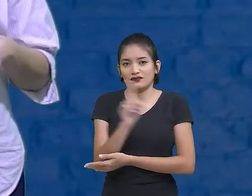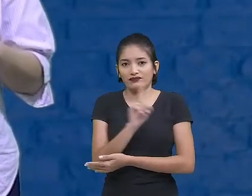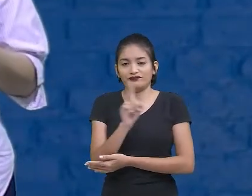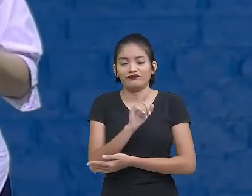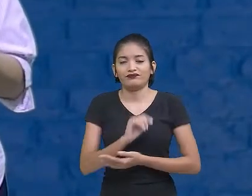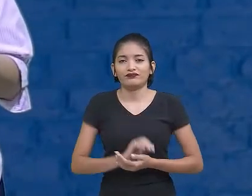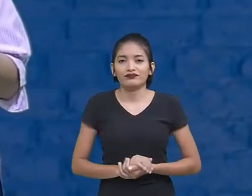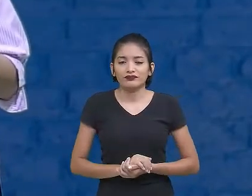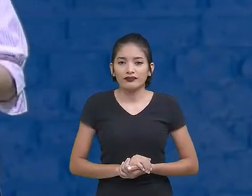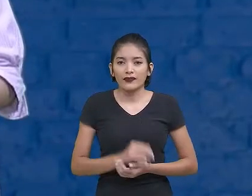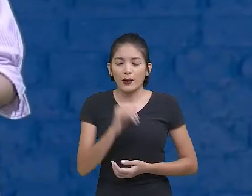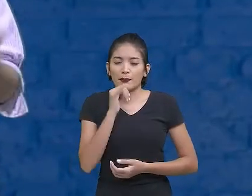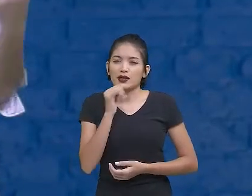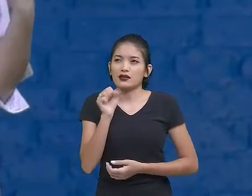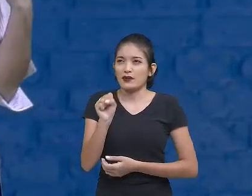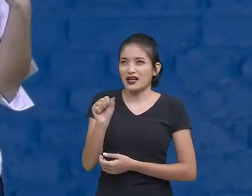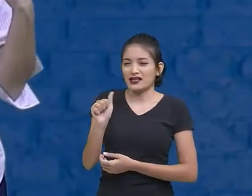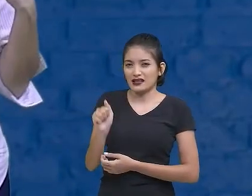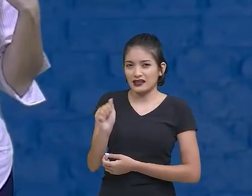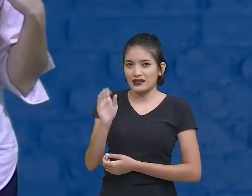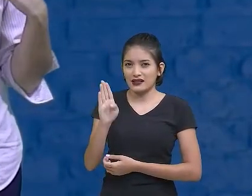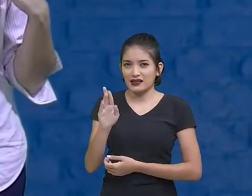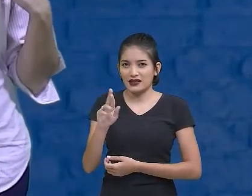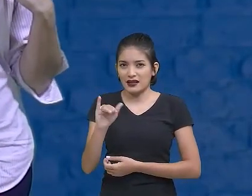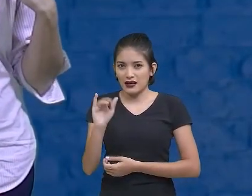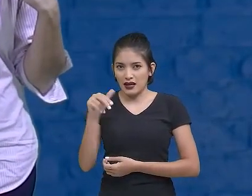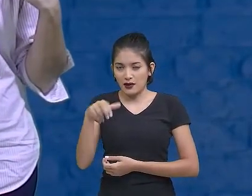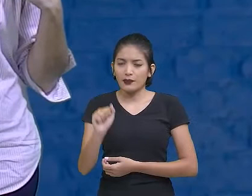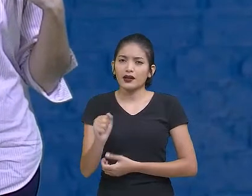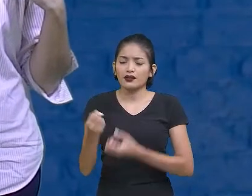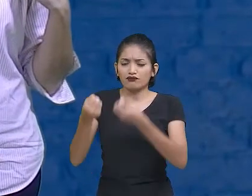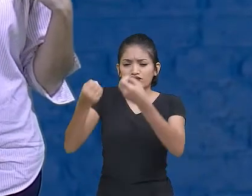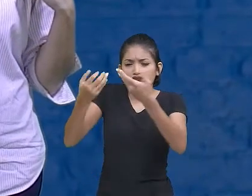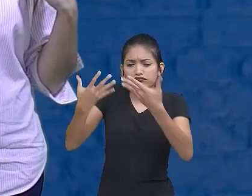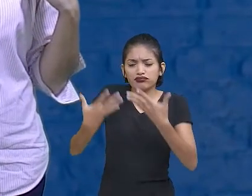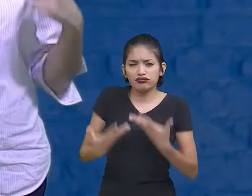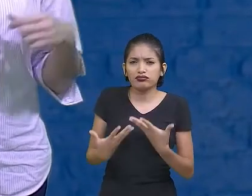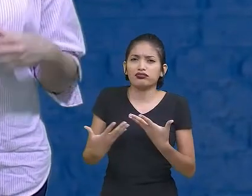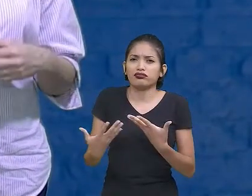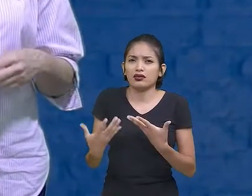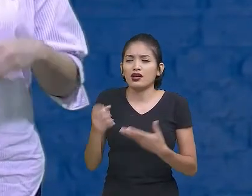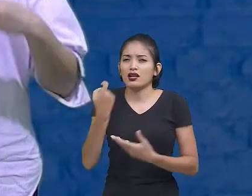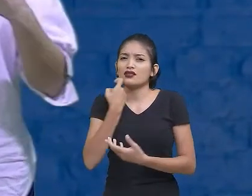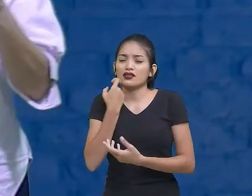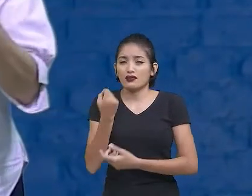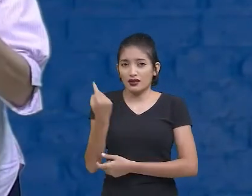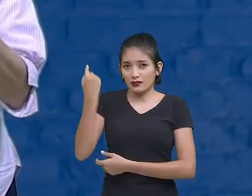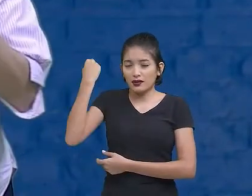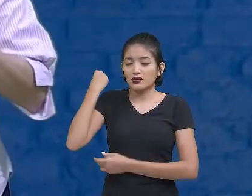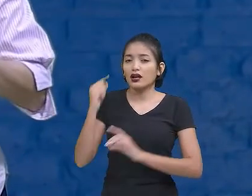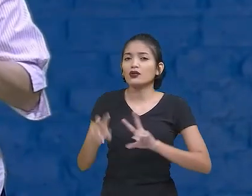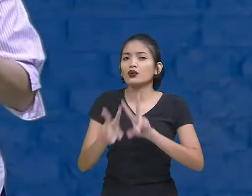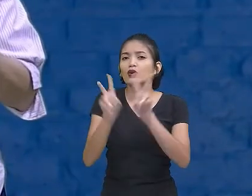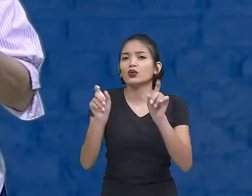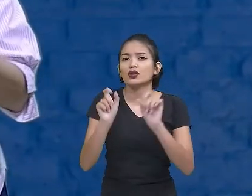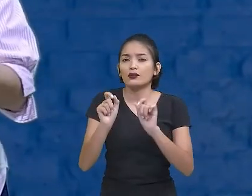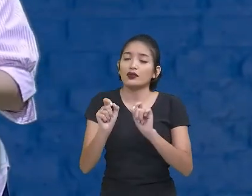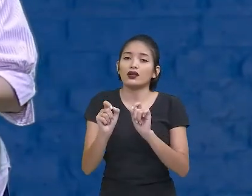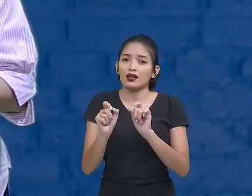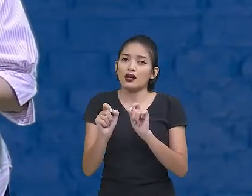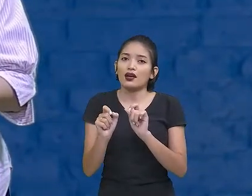A Sabrina falou do bate-papo passado, da sexta-feira passada, sobre a fake news,